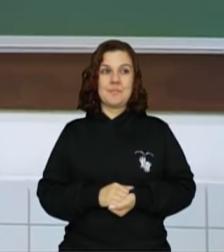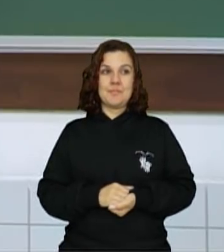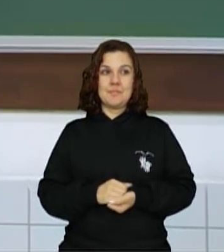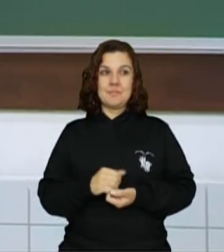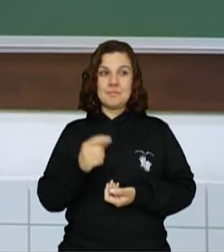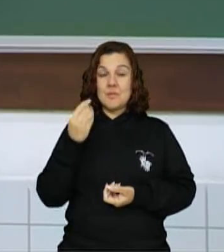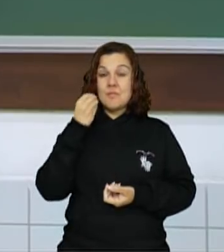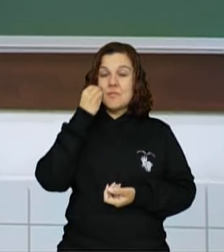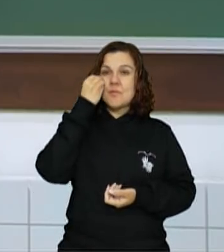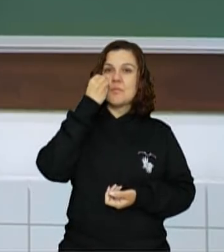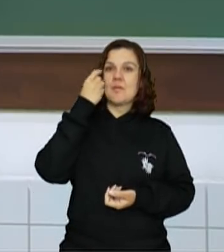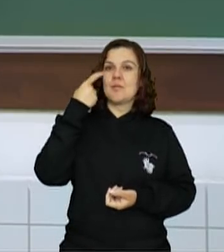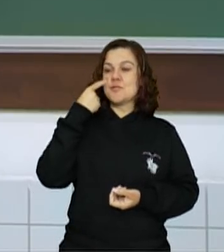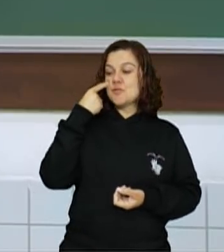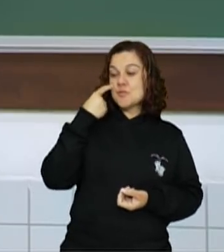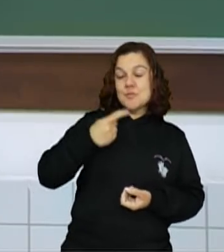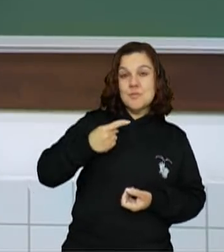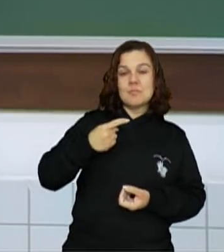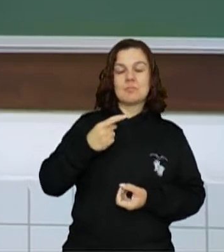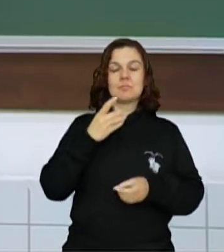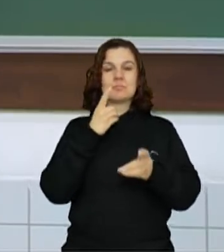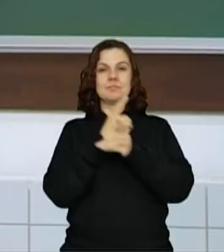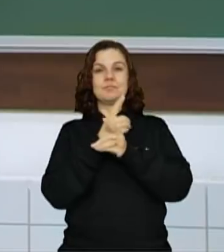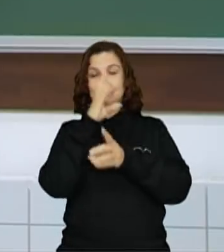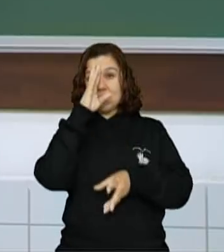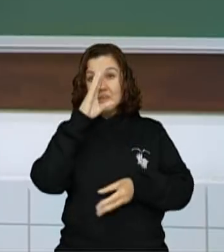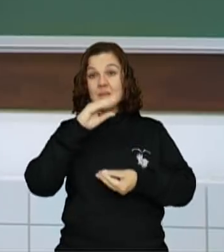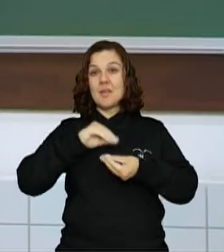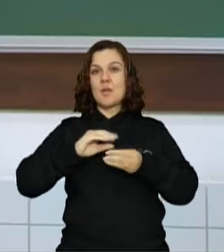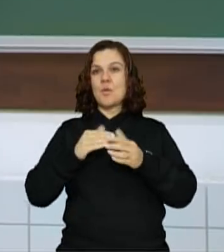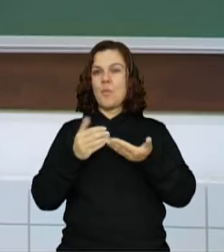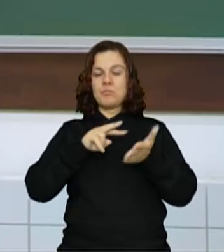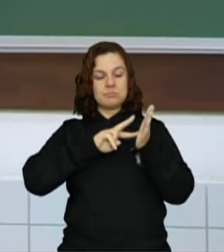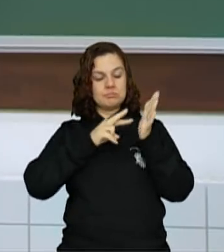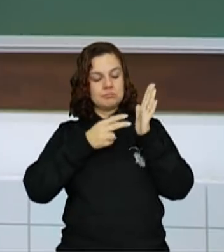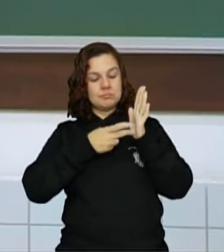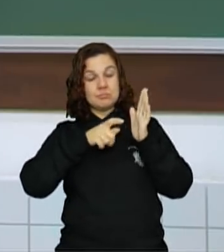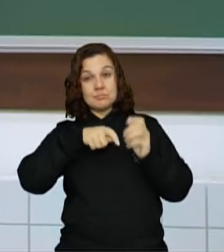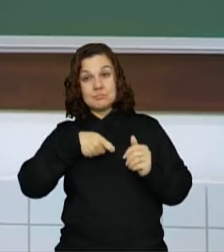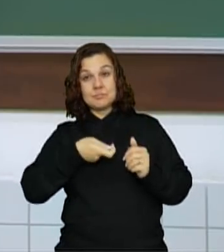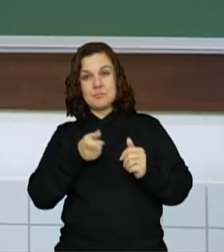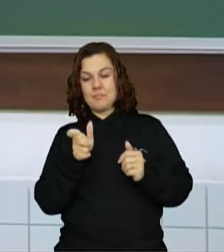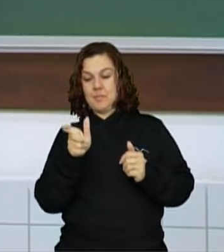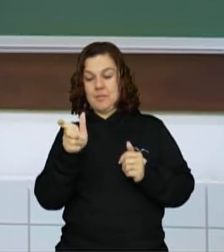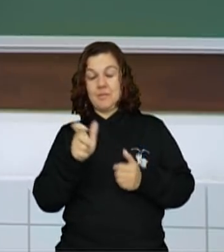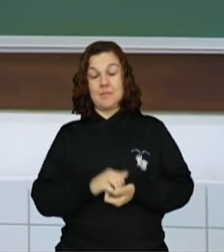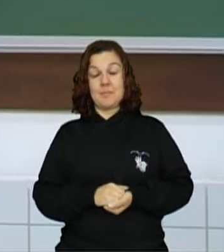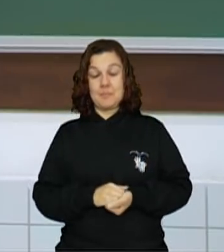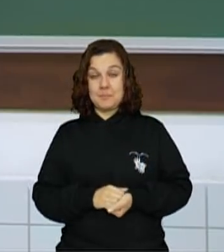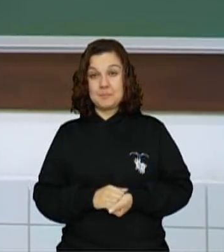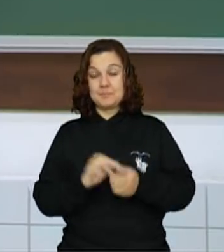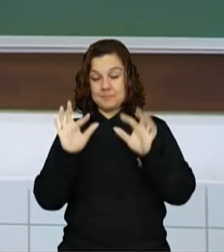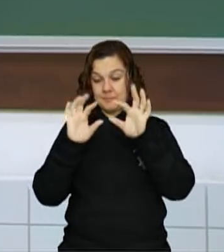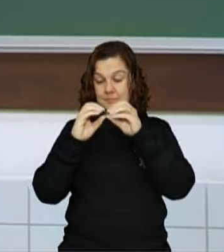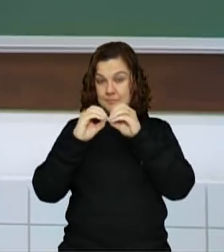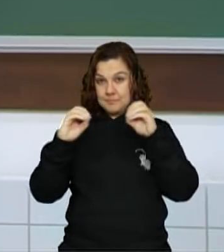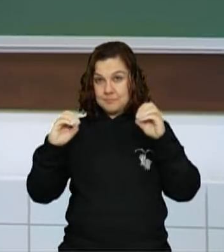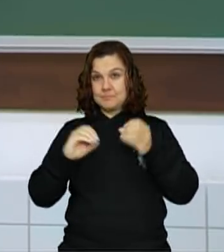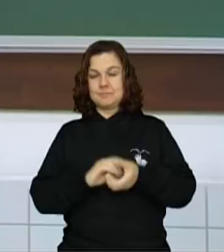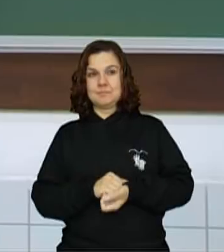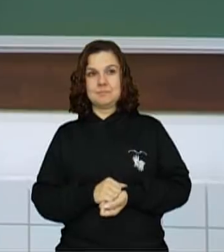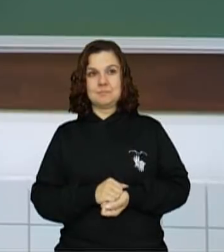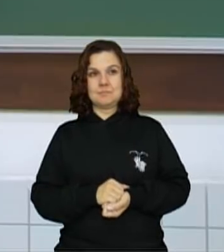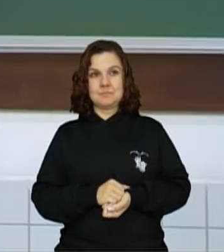vão tentar entender o sentido da palavra na